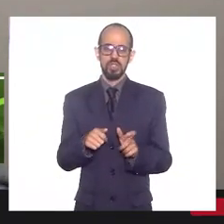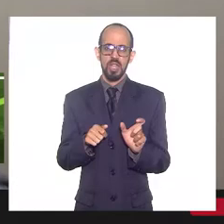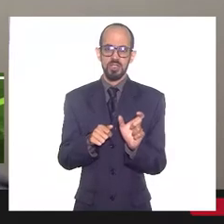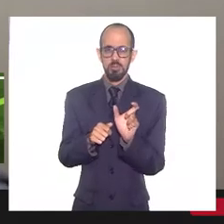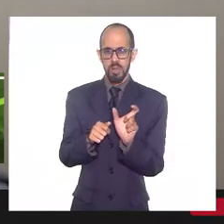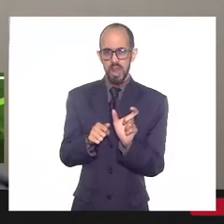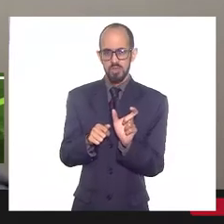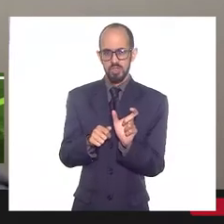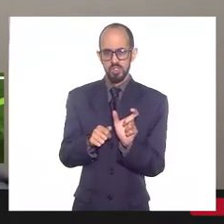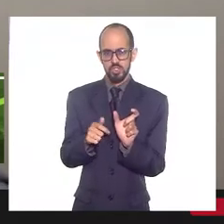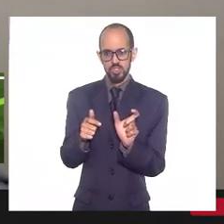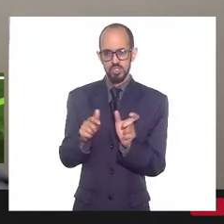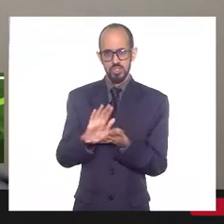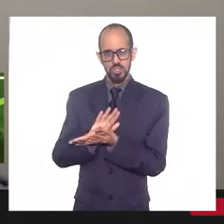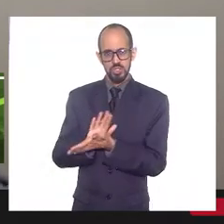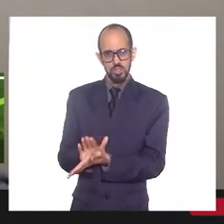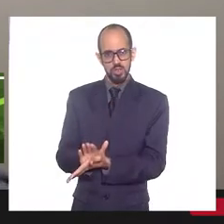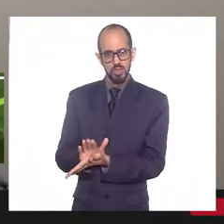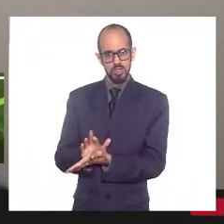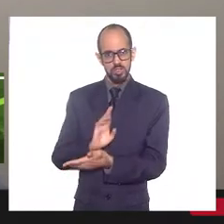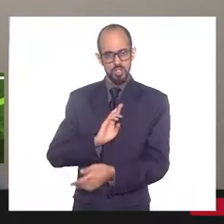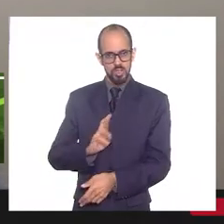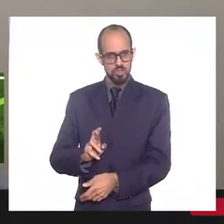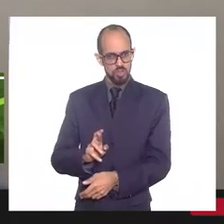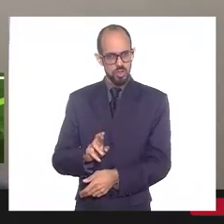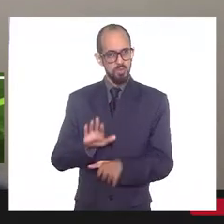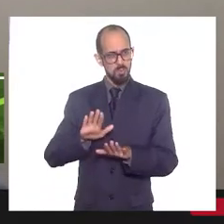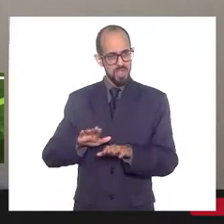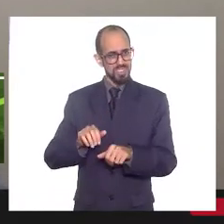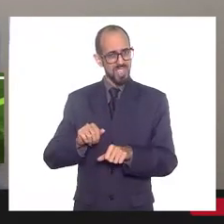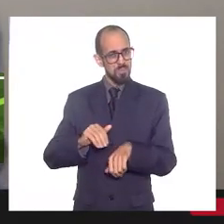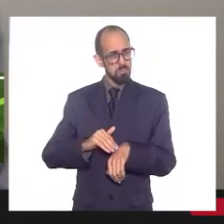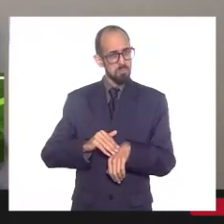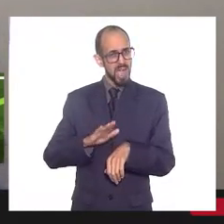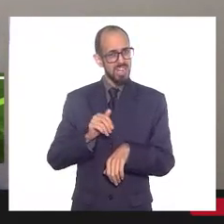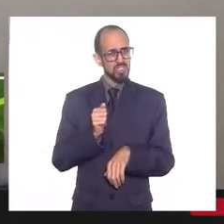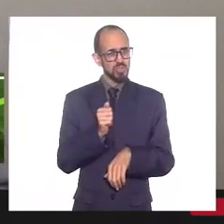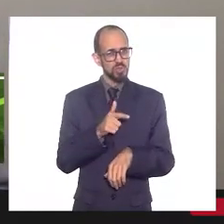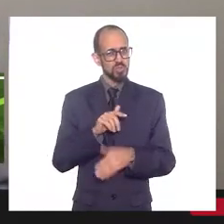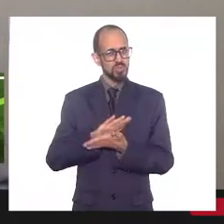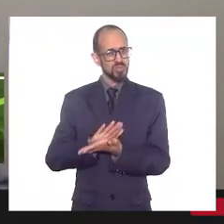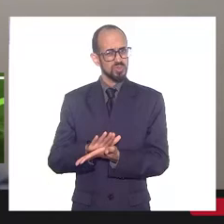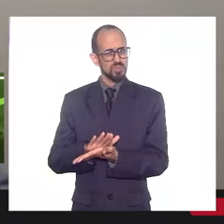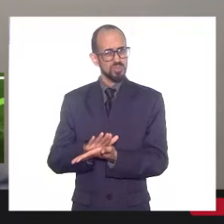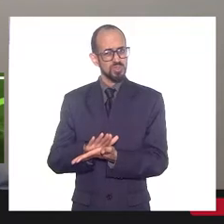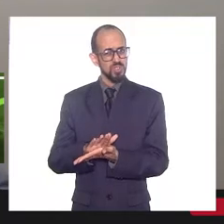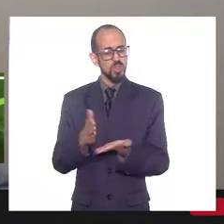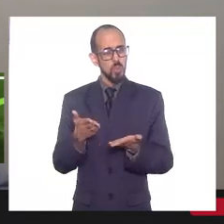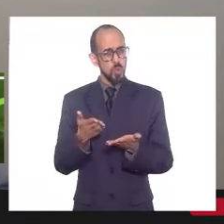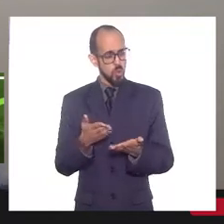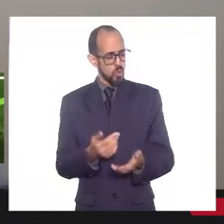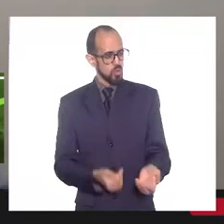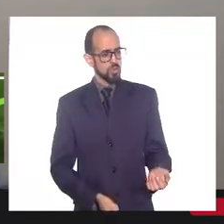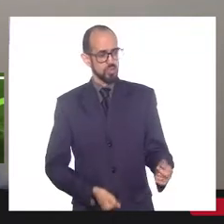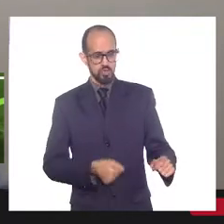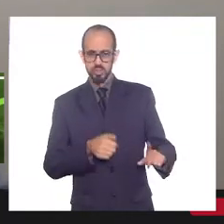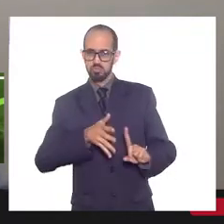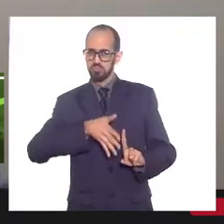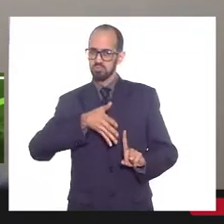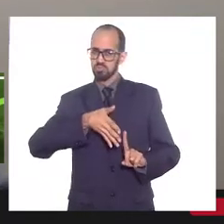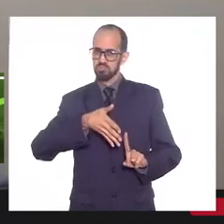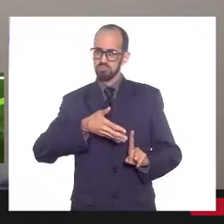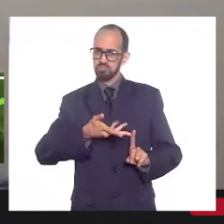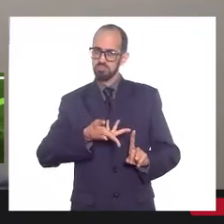piratas muito mais do que uma simples e mera intolerância mas temos tratado aqui e hoje apareceu de maneira